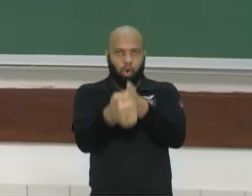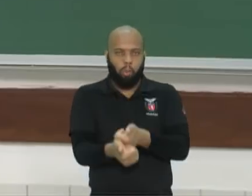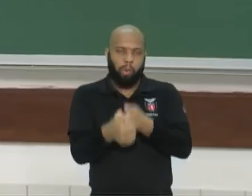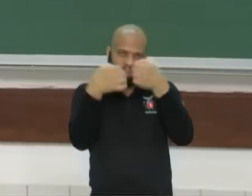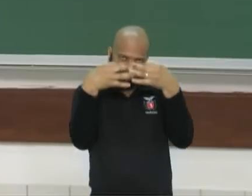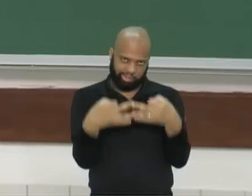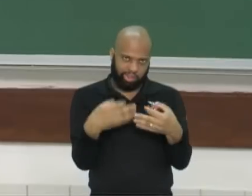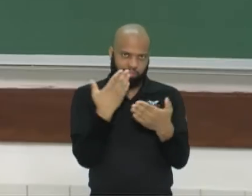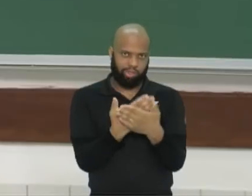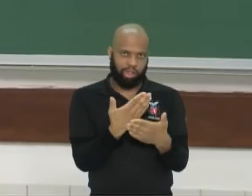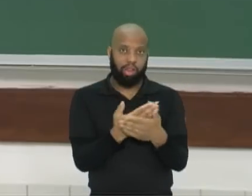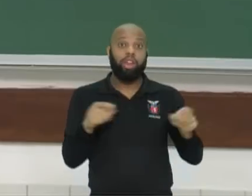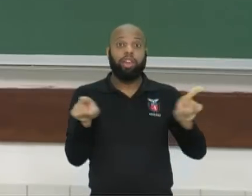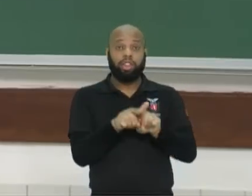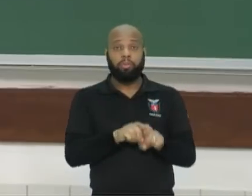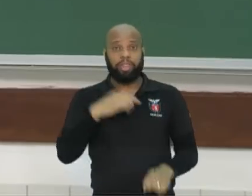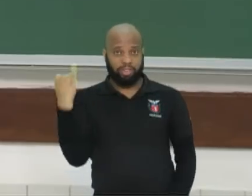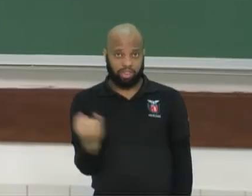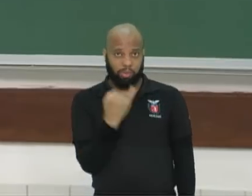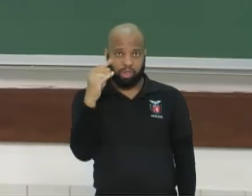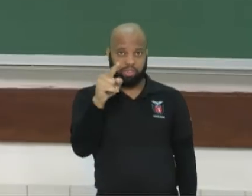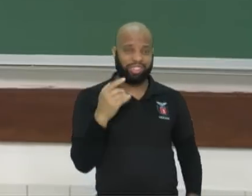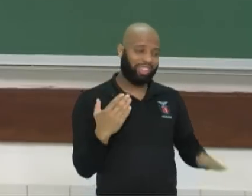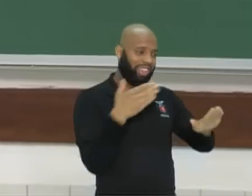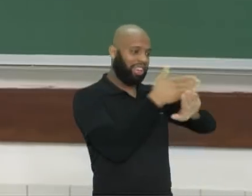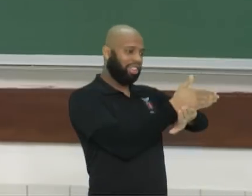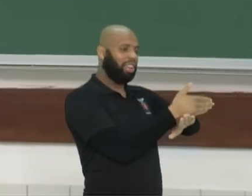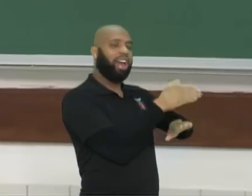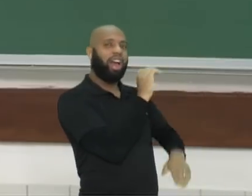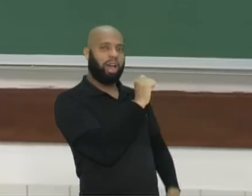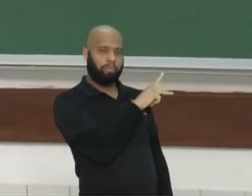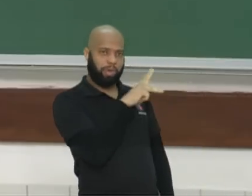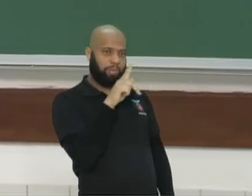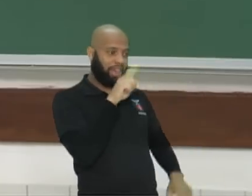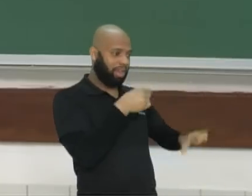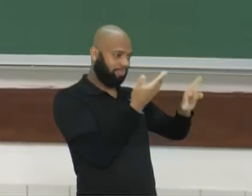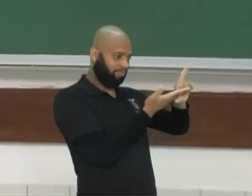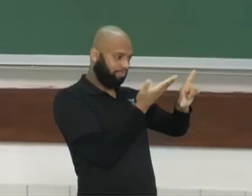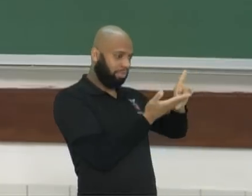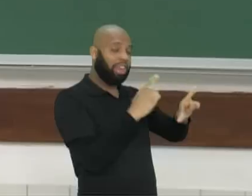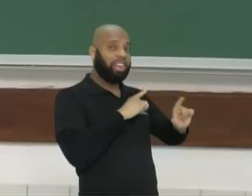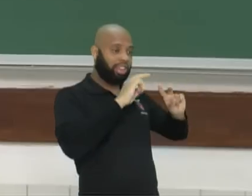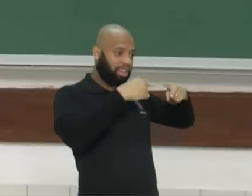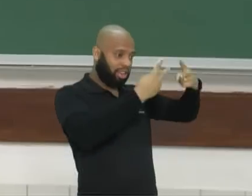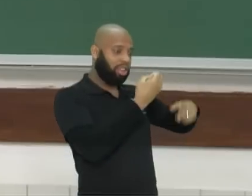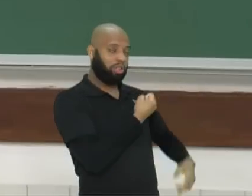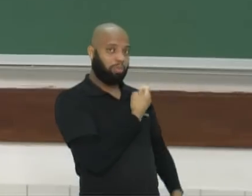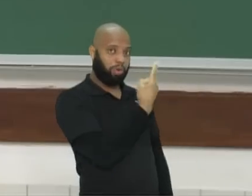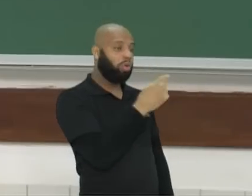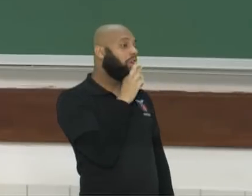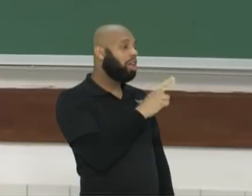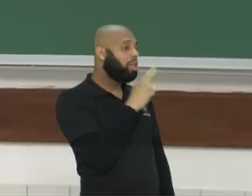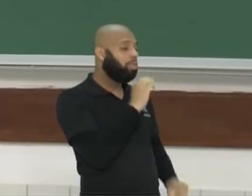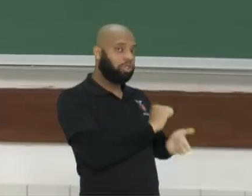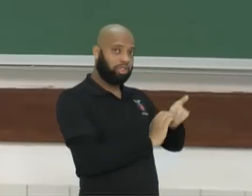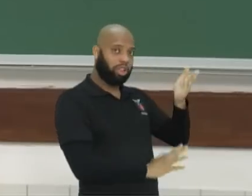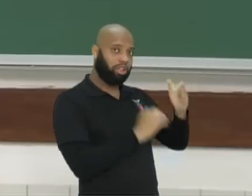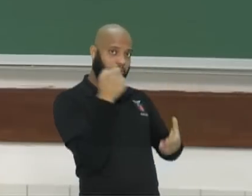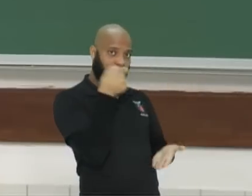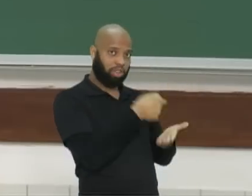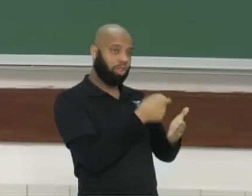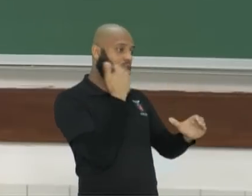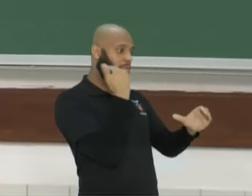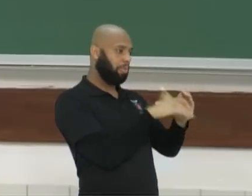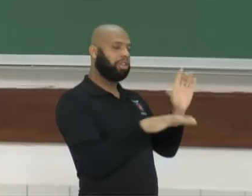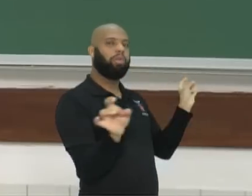a aula. Também entrem lá no aplicativo, no link número 1, realizem a atividade obrigatória, enviem